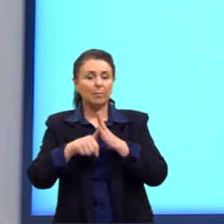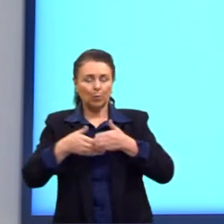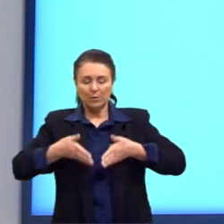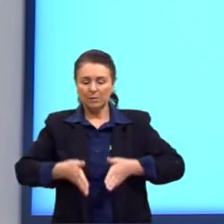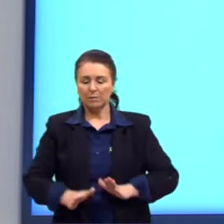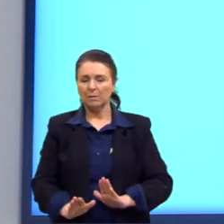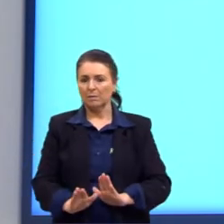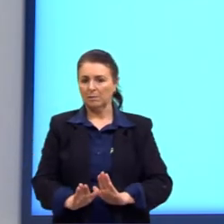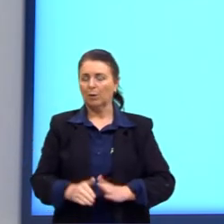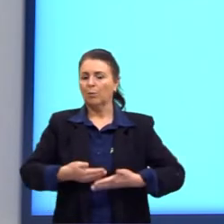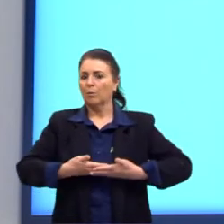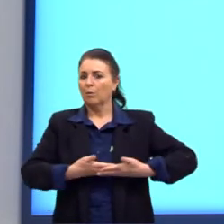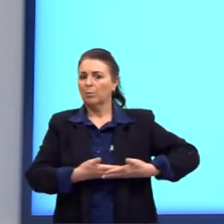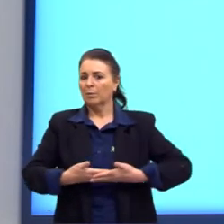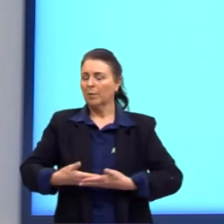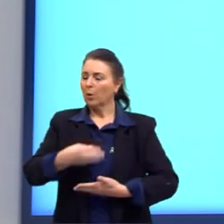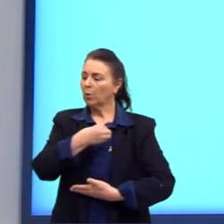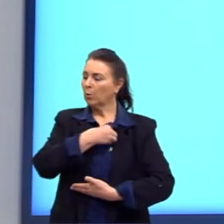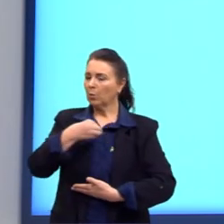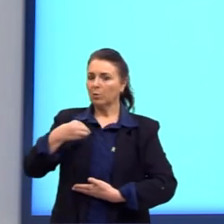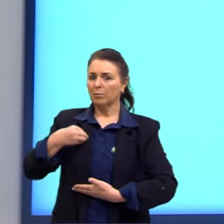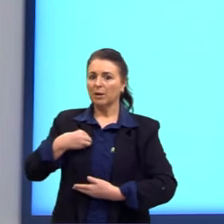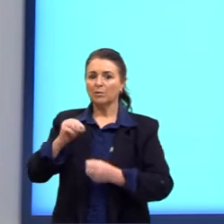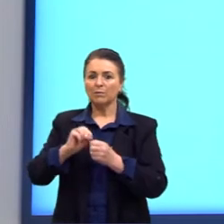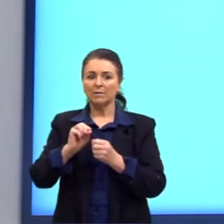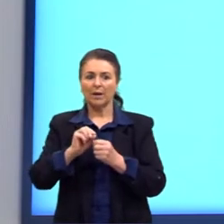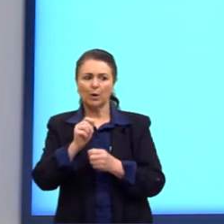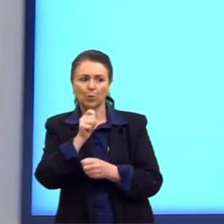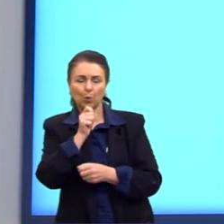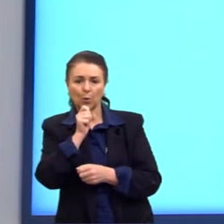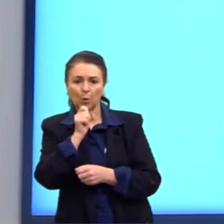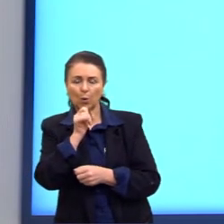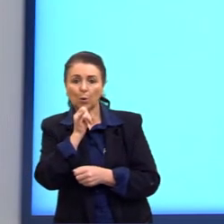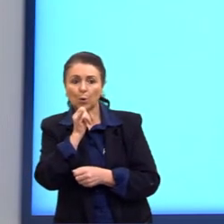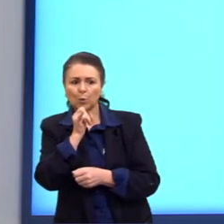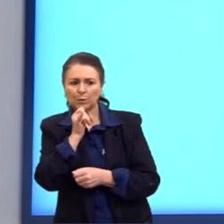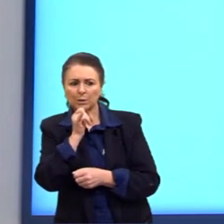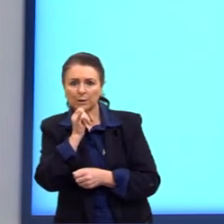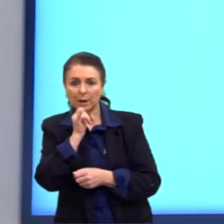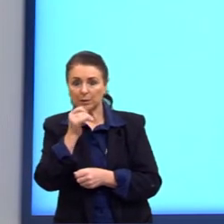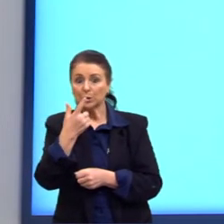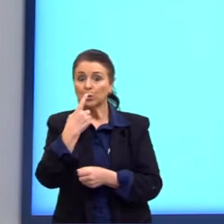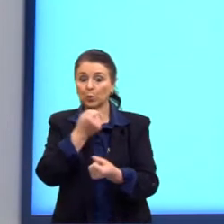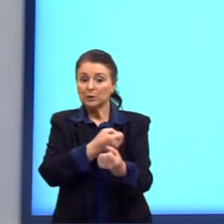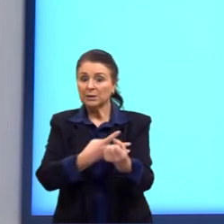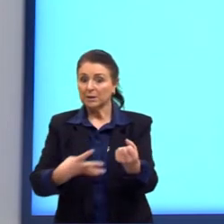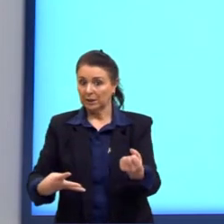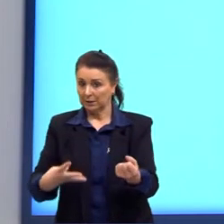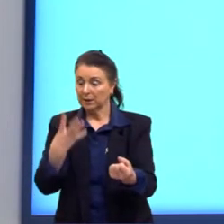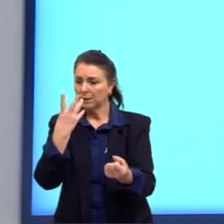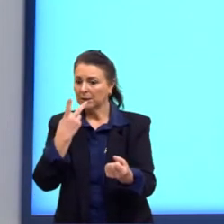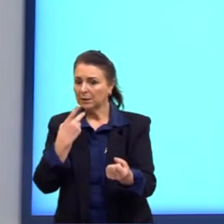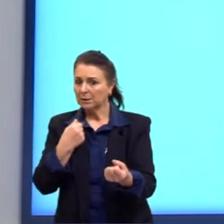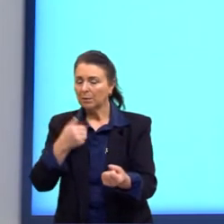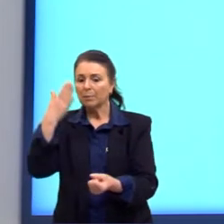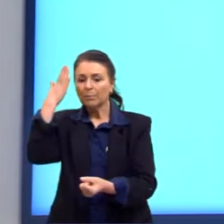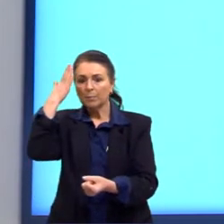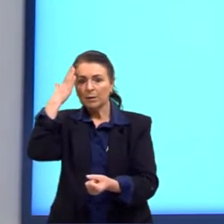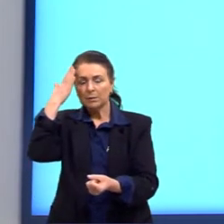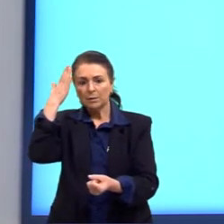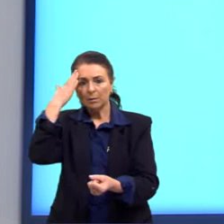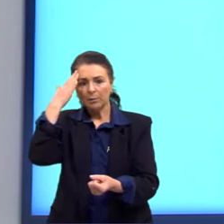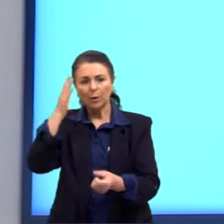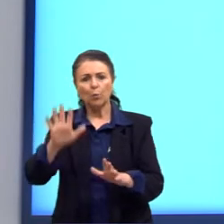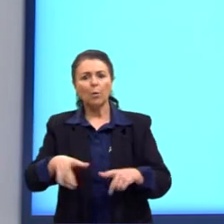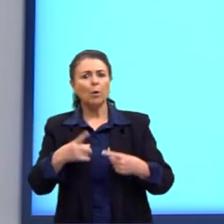parto os médicos testaram o sangue da criança para determinação de